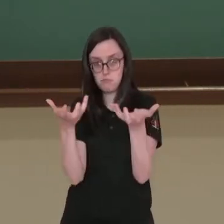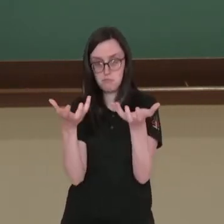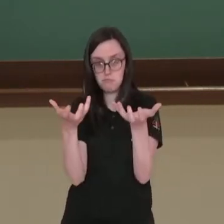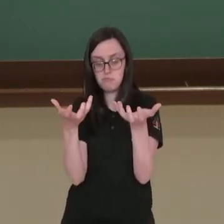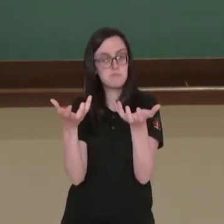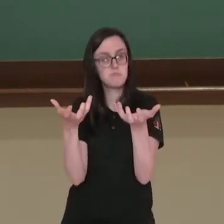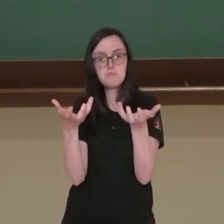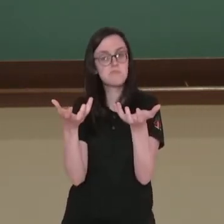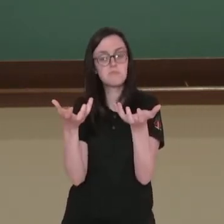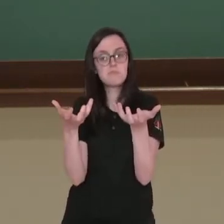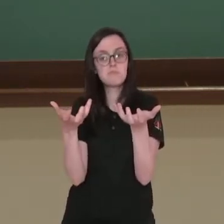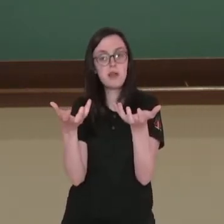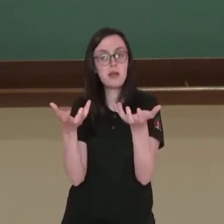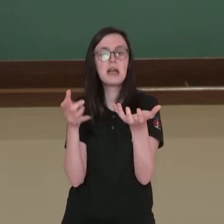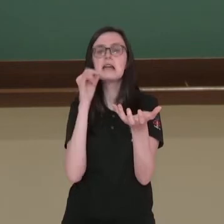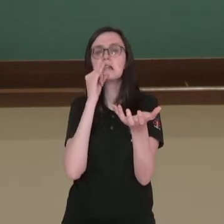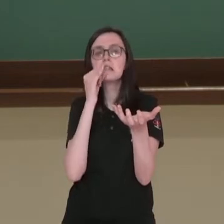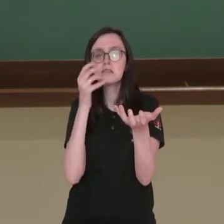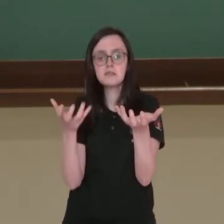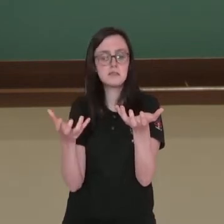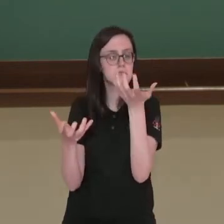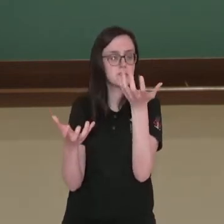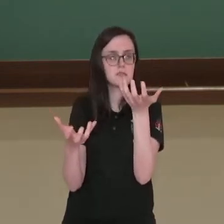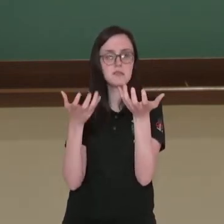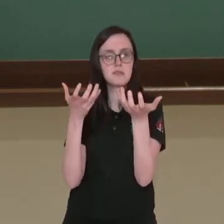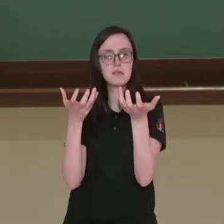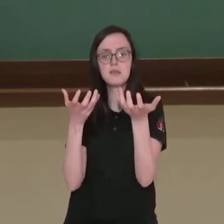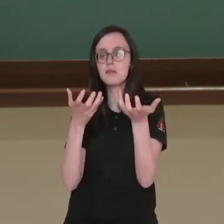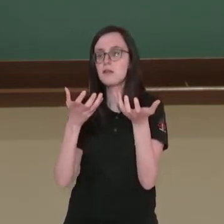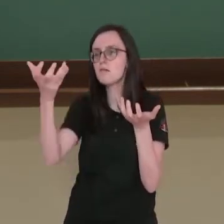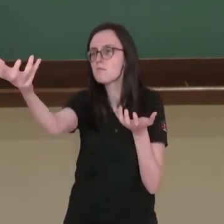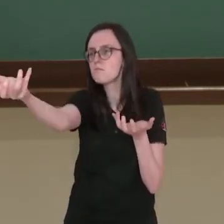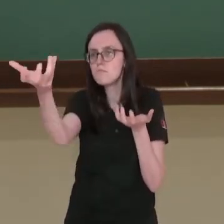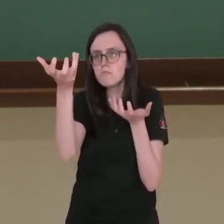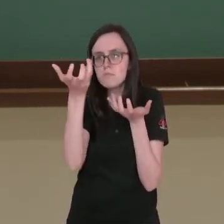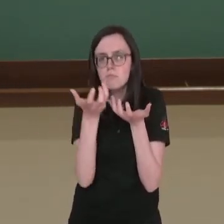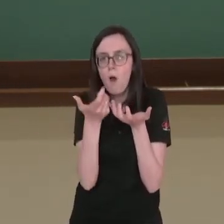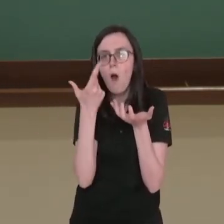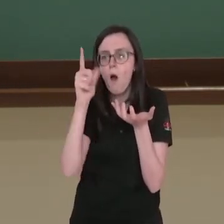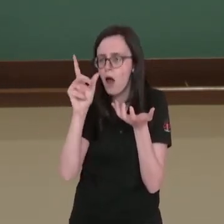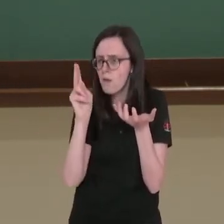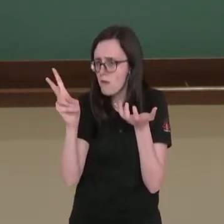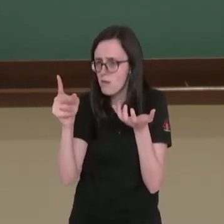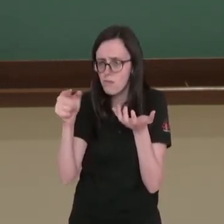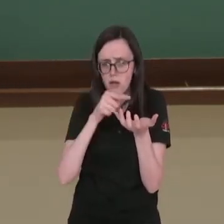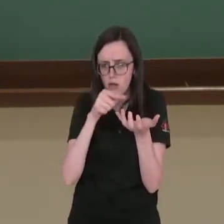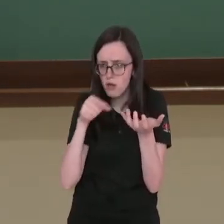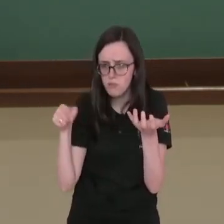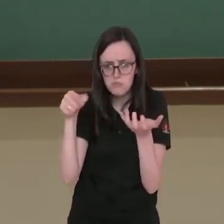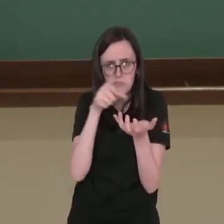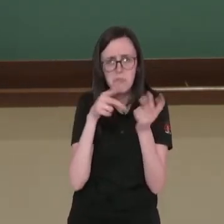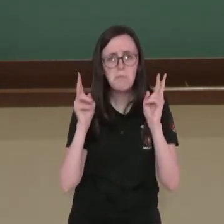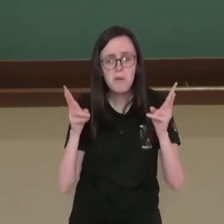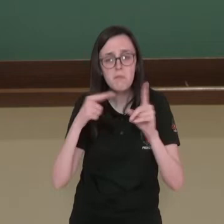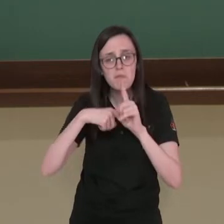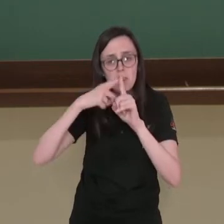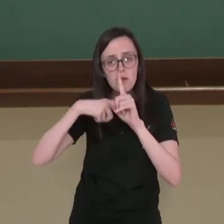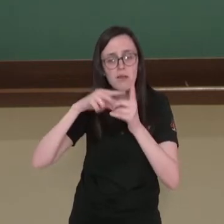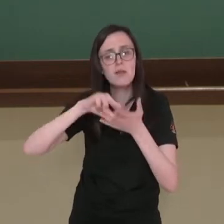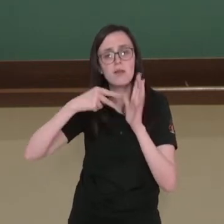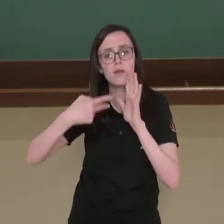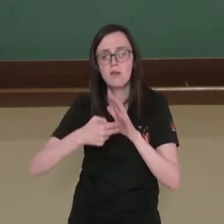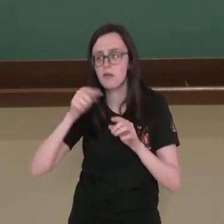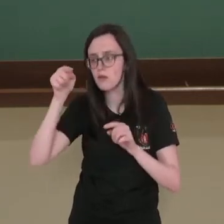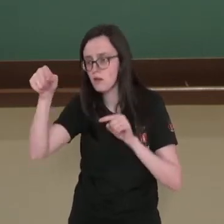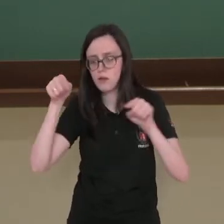se eu pegar o corpo A com o corpo C e eles também estiverem com a mesma temperatura, então o corpo C e o